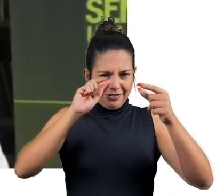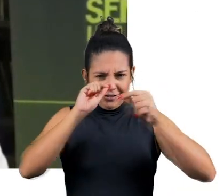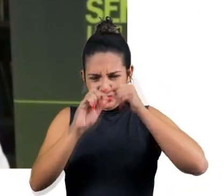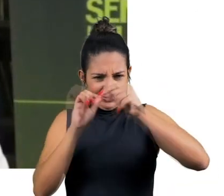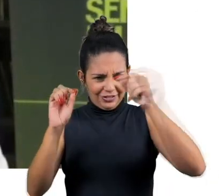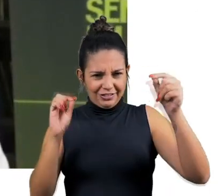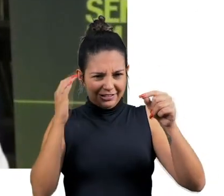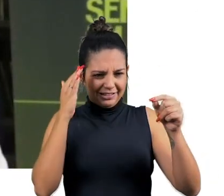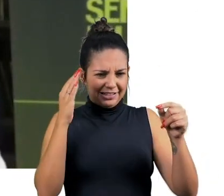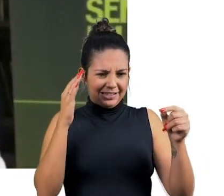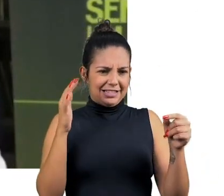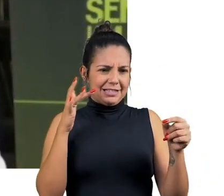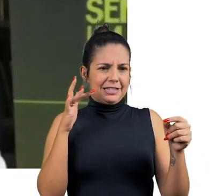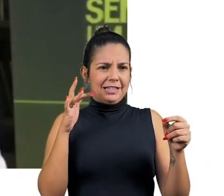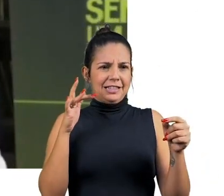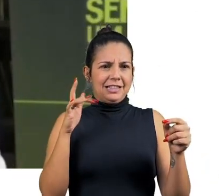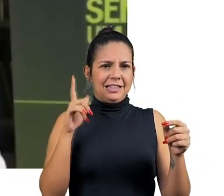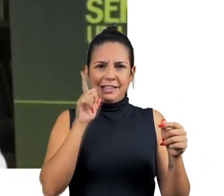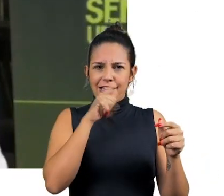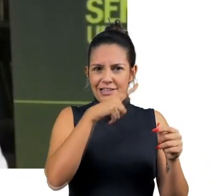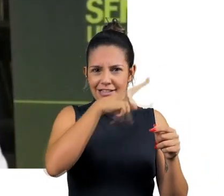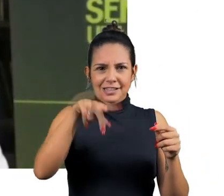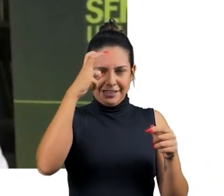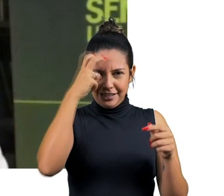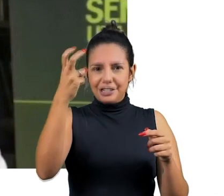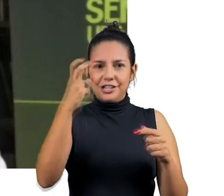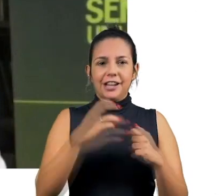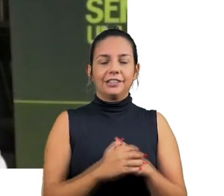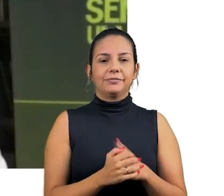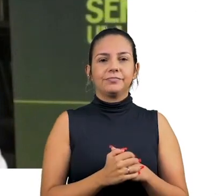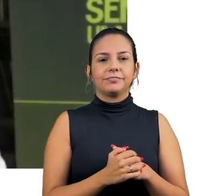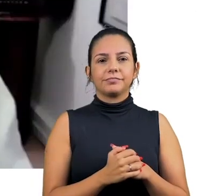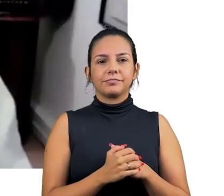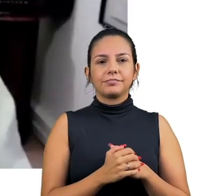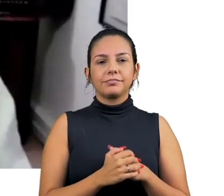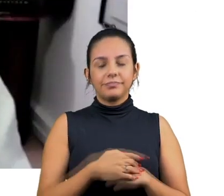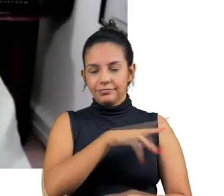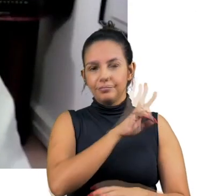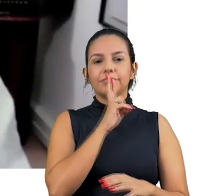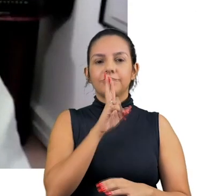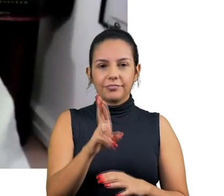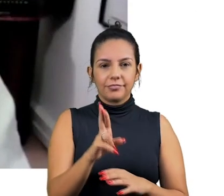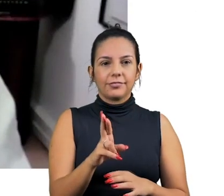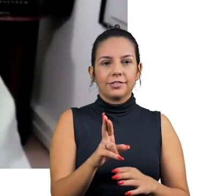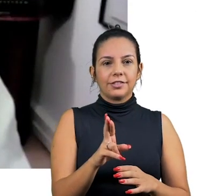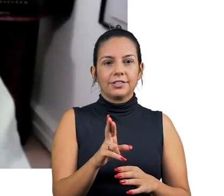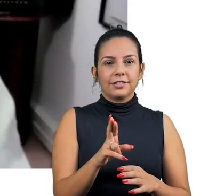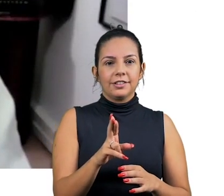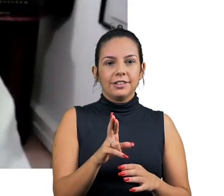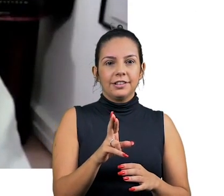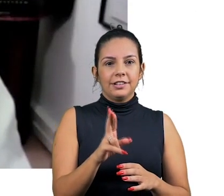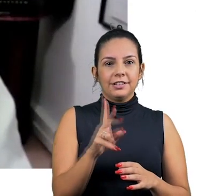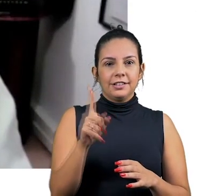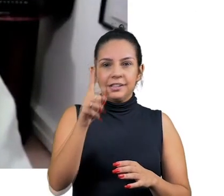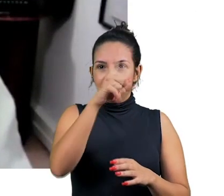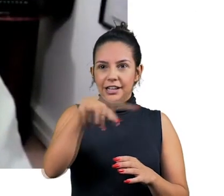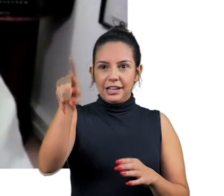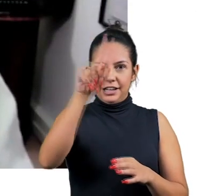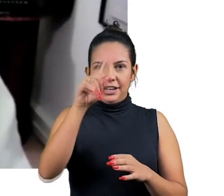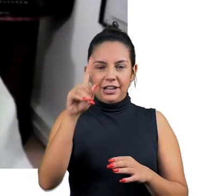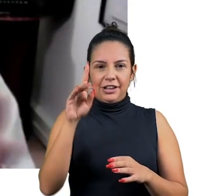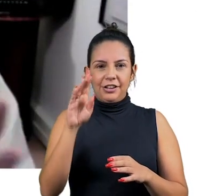demorei a desfazer o nó. Os caras são inteligentes. Não, a teoria conspiratória às vezes parece verdadeira, você